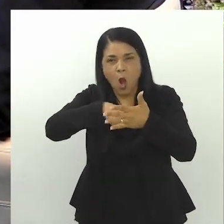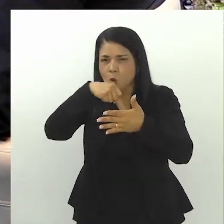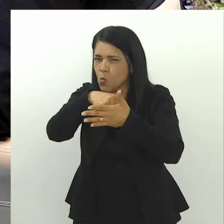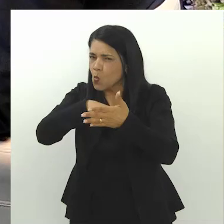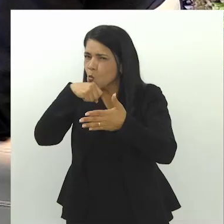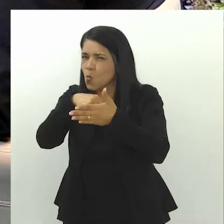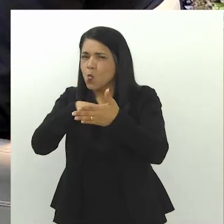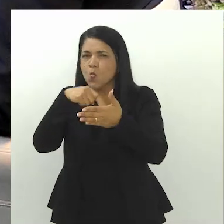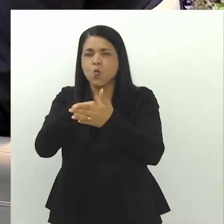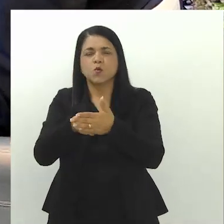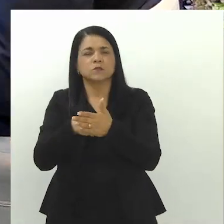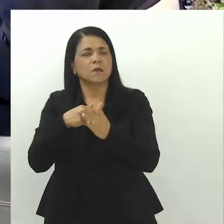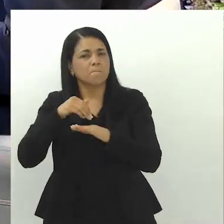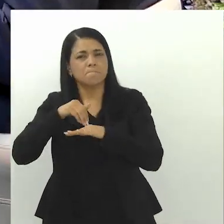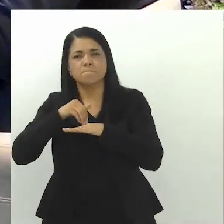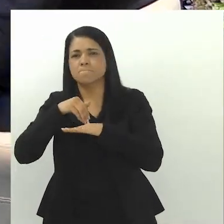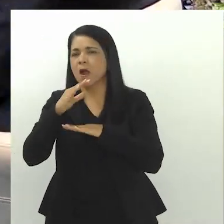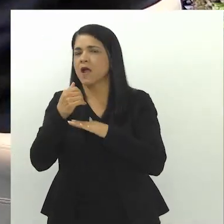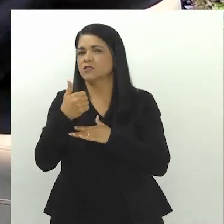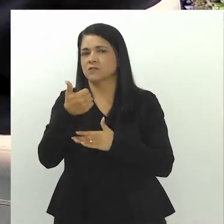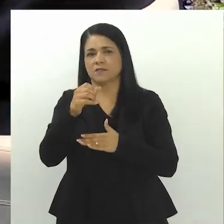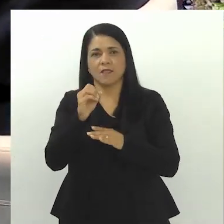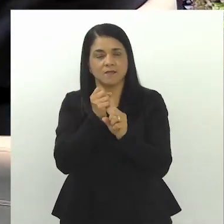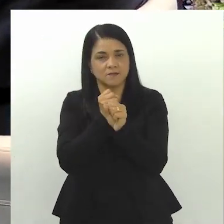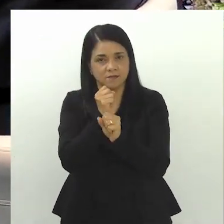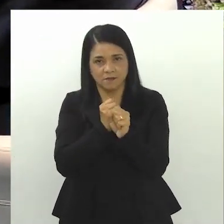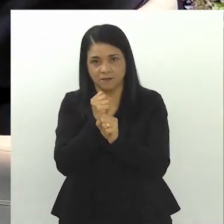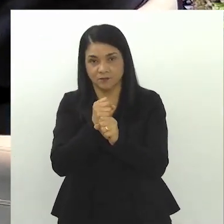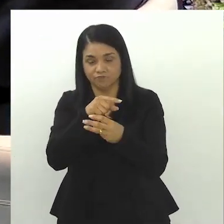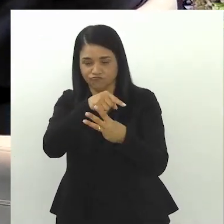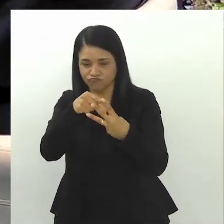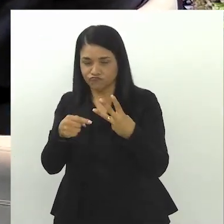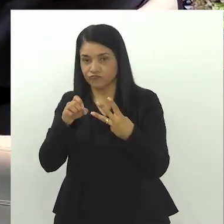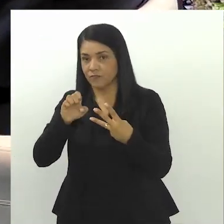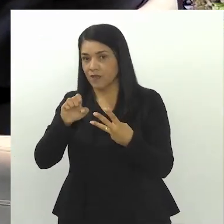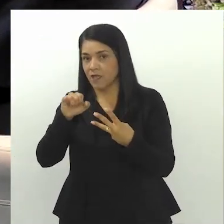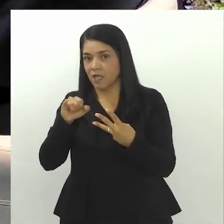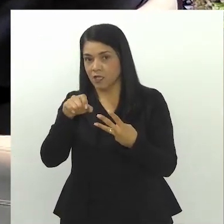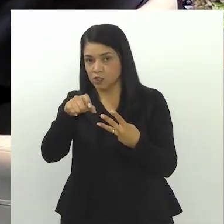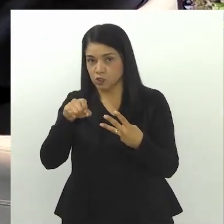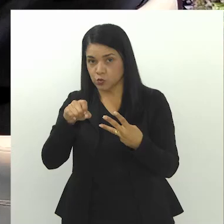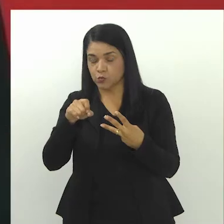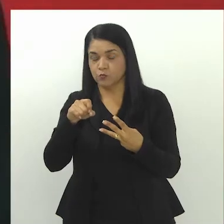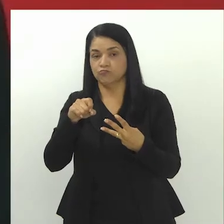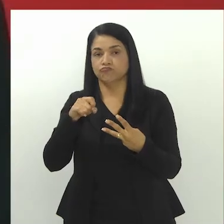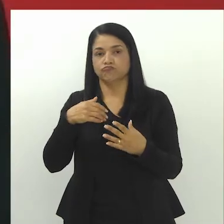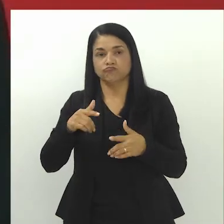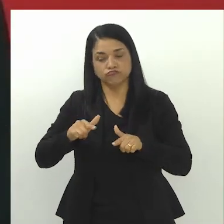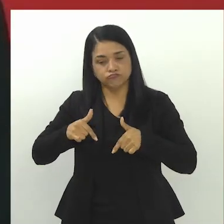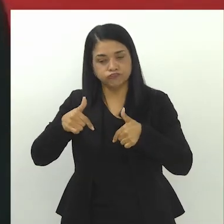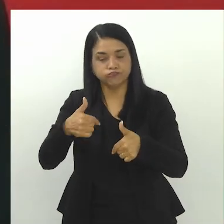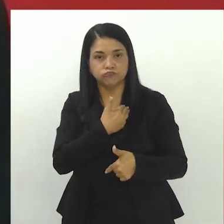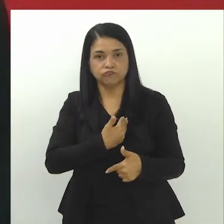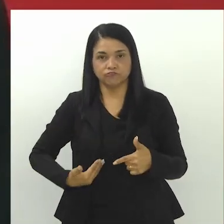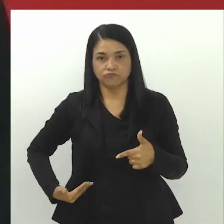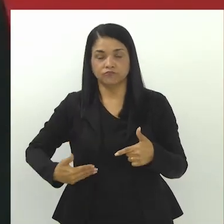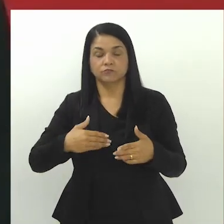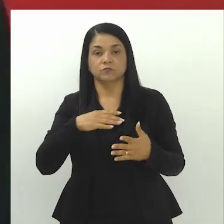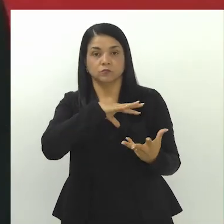Bom, essa é uma luta de décadas, né? Na verdade, os 3 eixos da governança